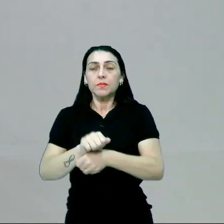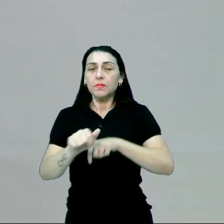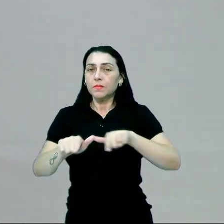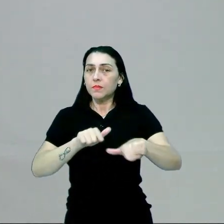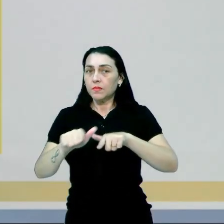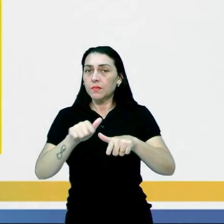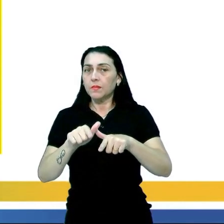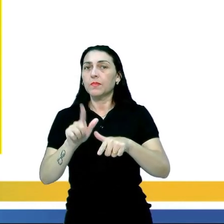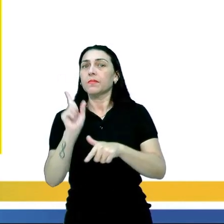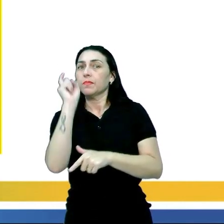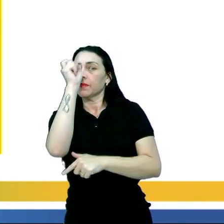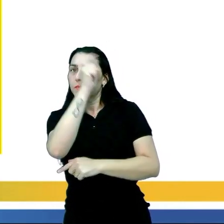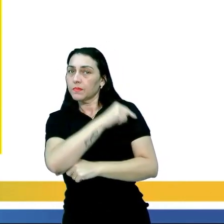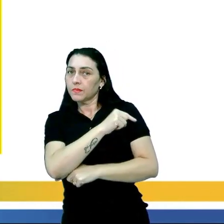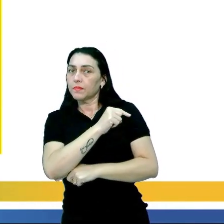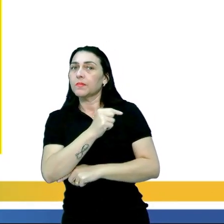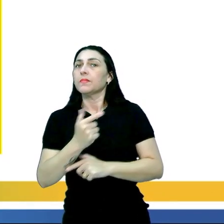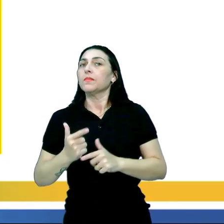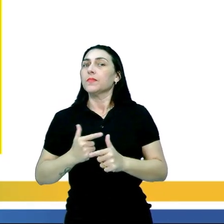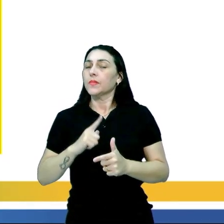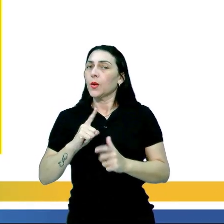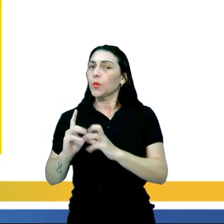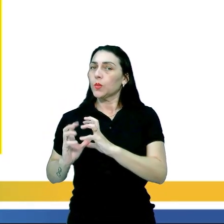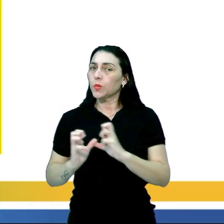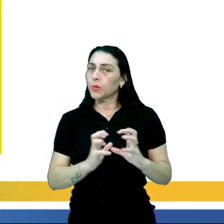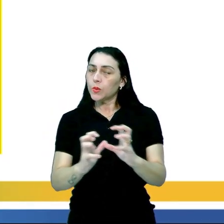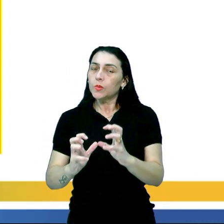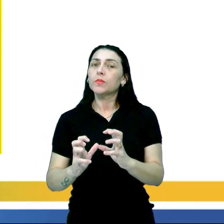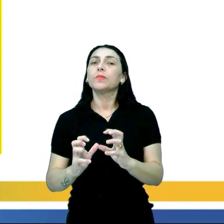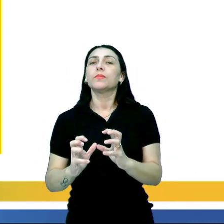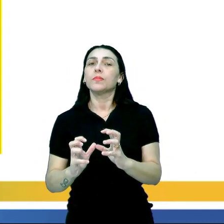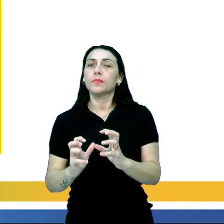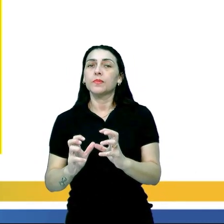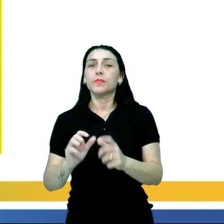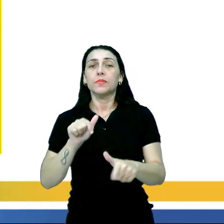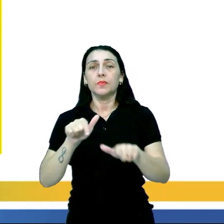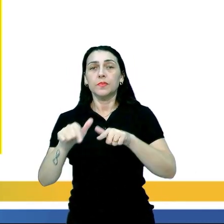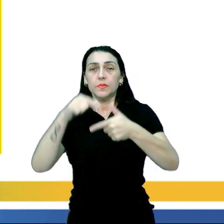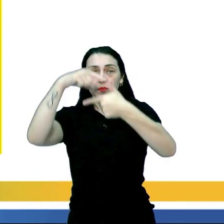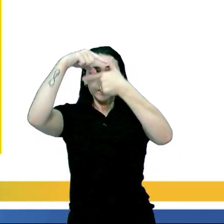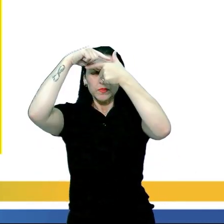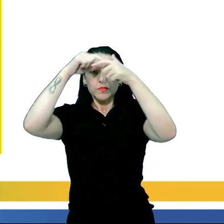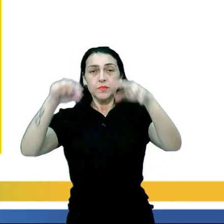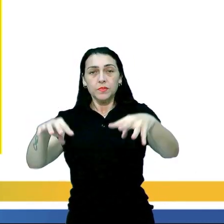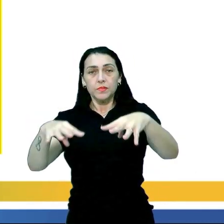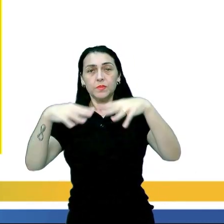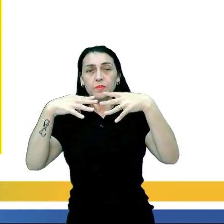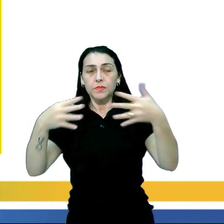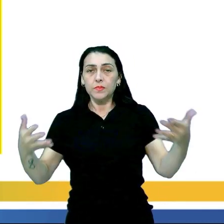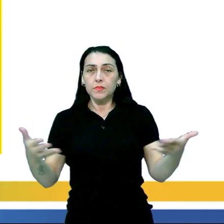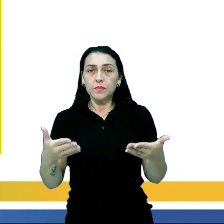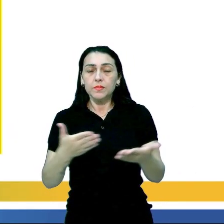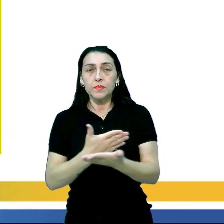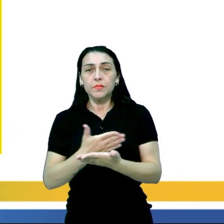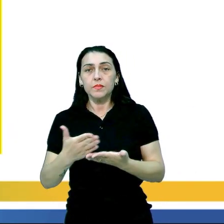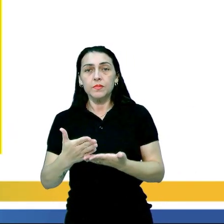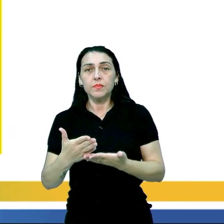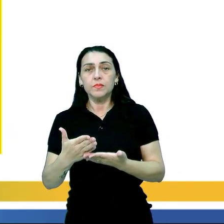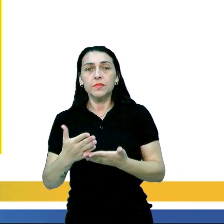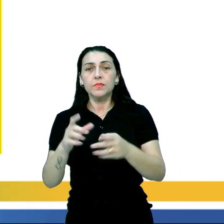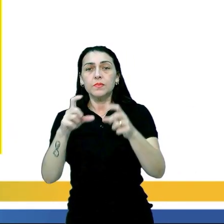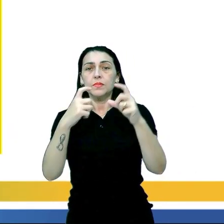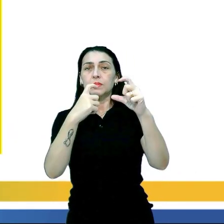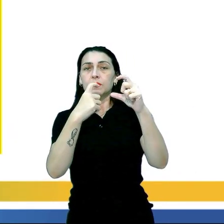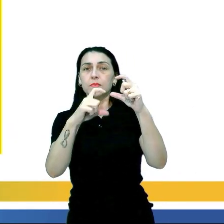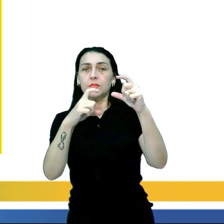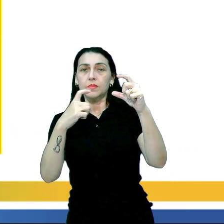meio polêmico. Então, trabalho e alienação, eu quero chamar a atenção logo inicialmente para aquela tirinha